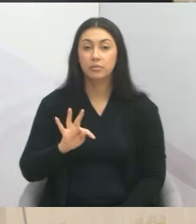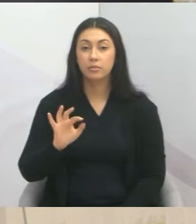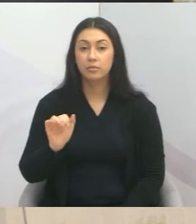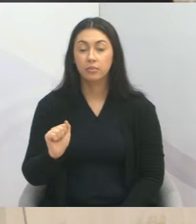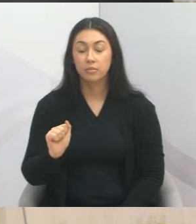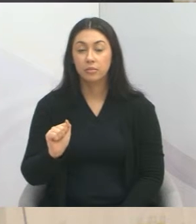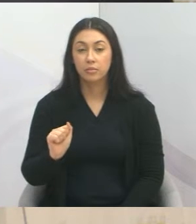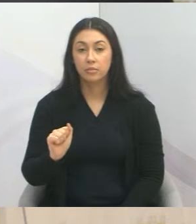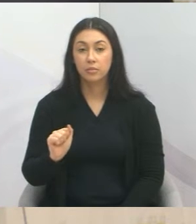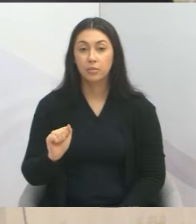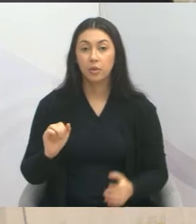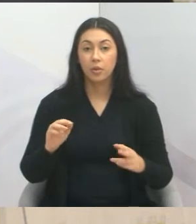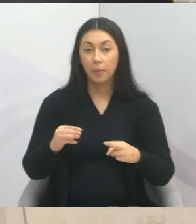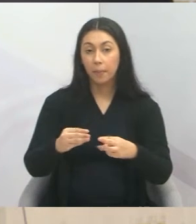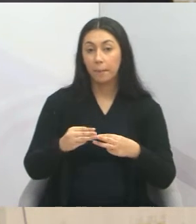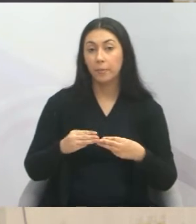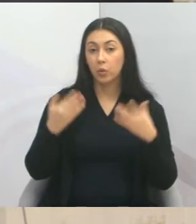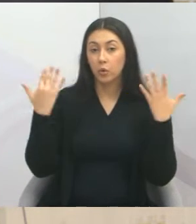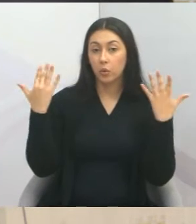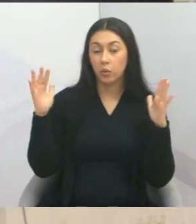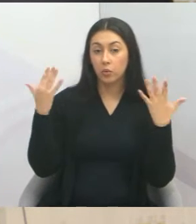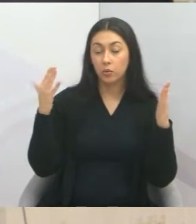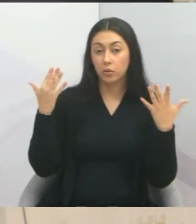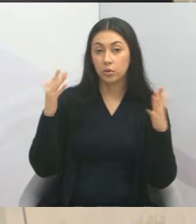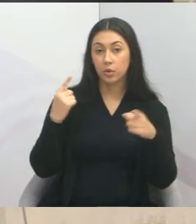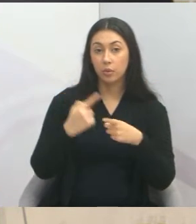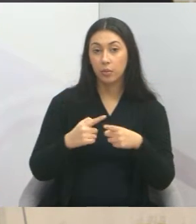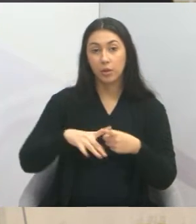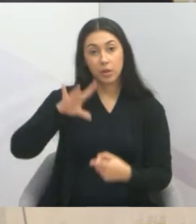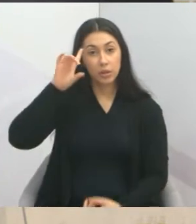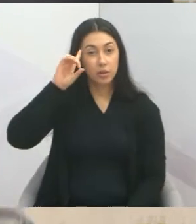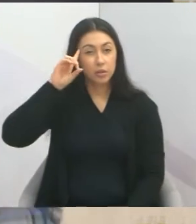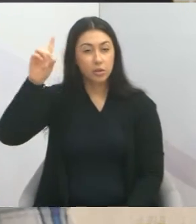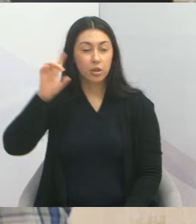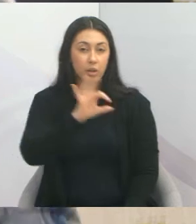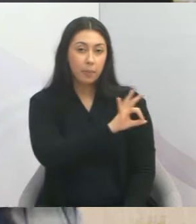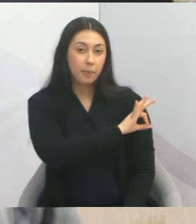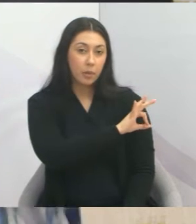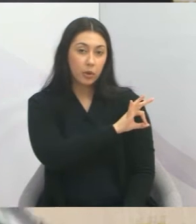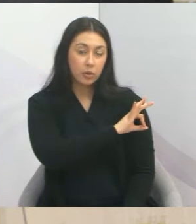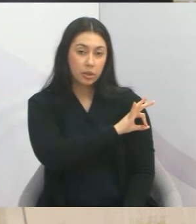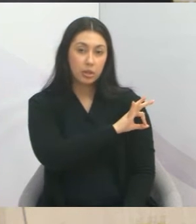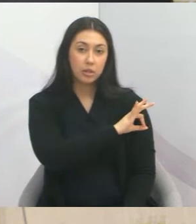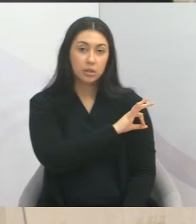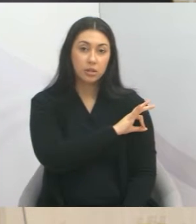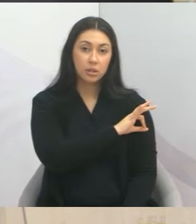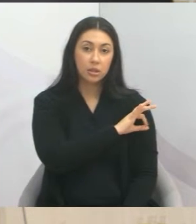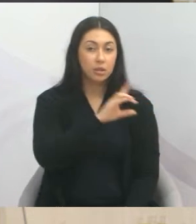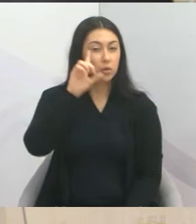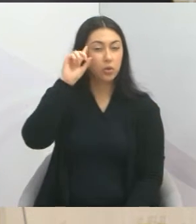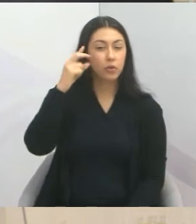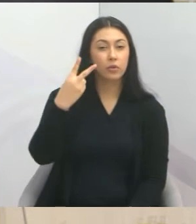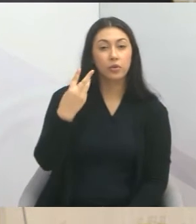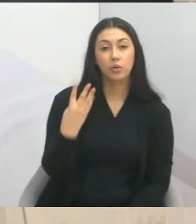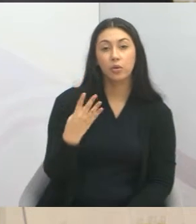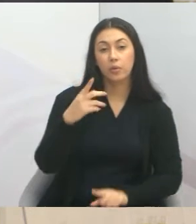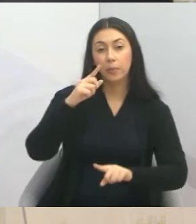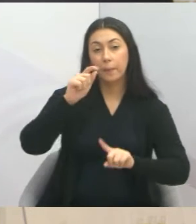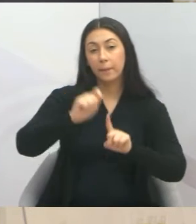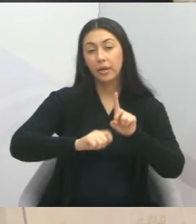sessão hoje se Moção congratulatória pelo transcurso do dia da Polícia Militar comemorado no dia 24 de junho